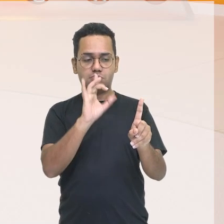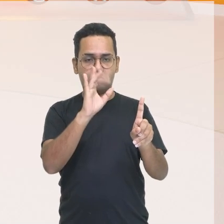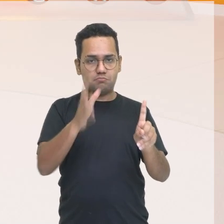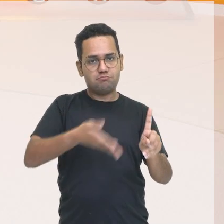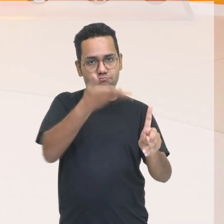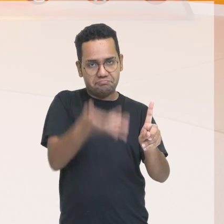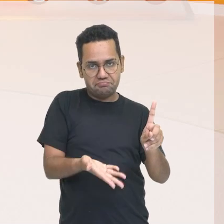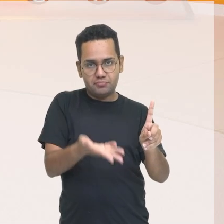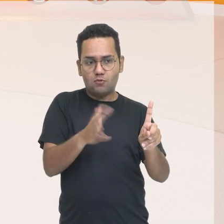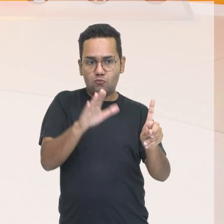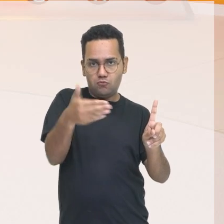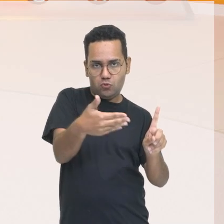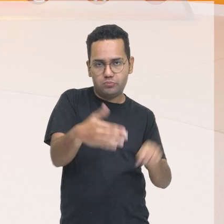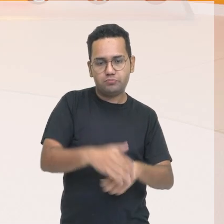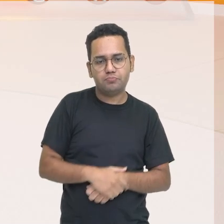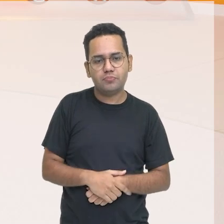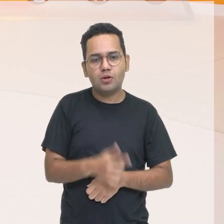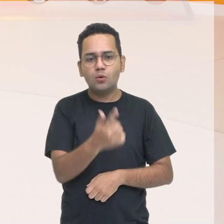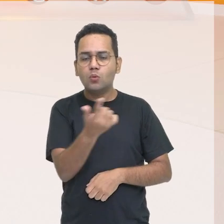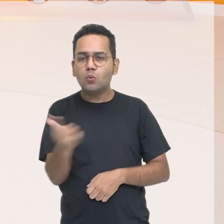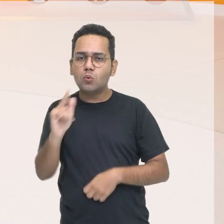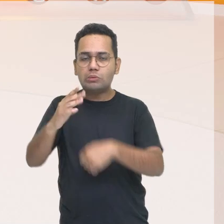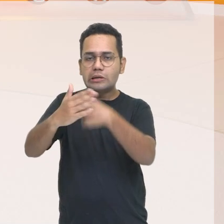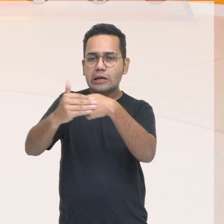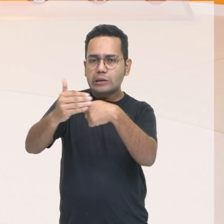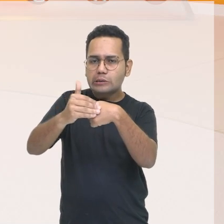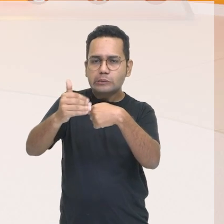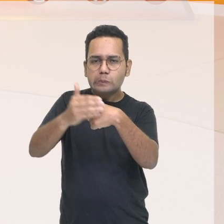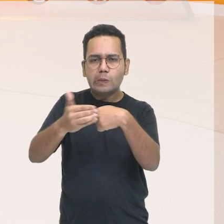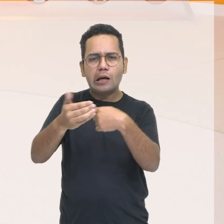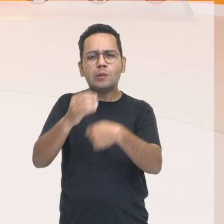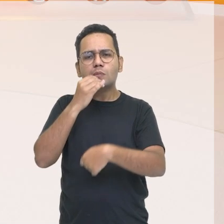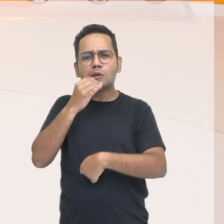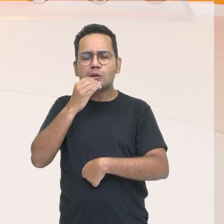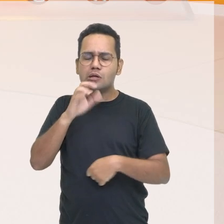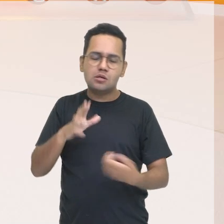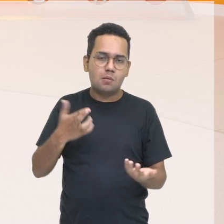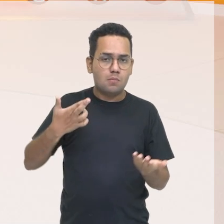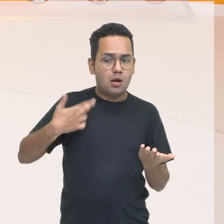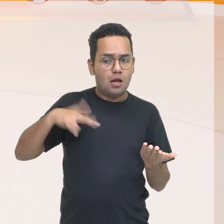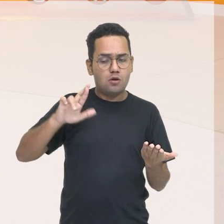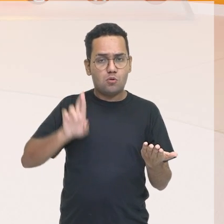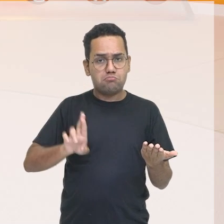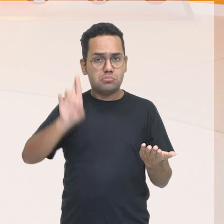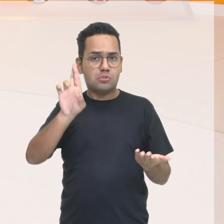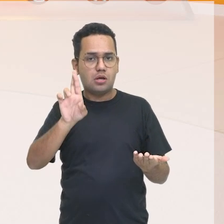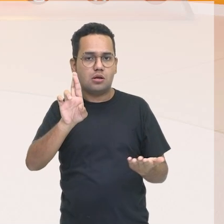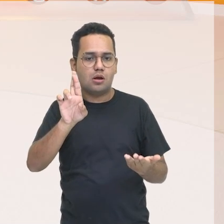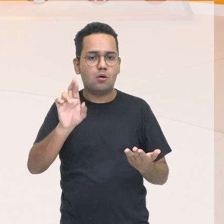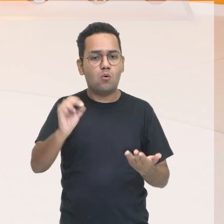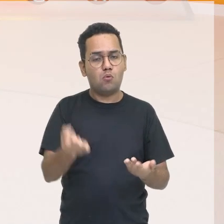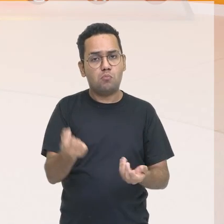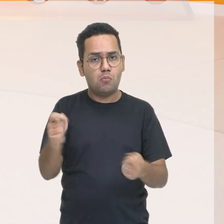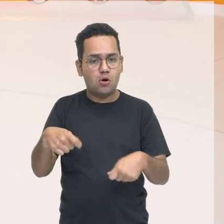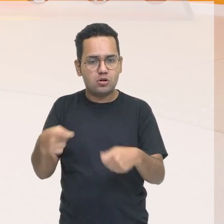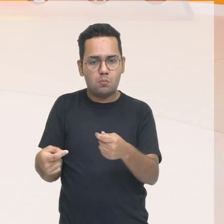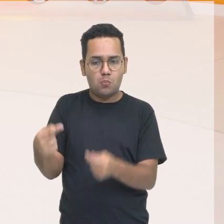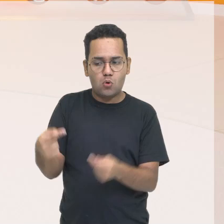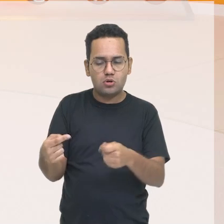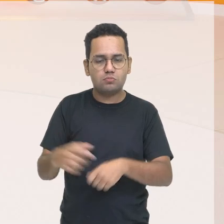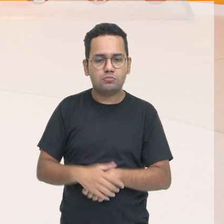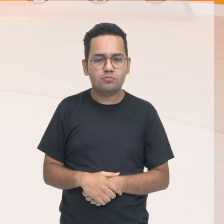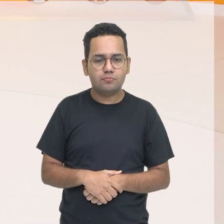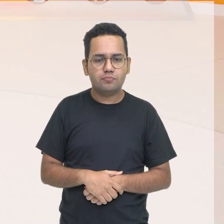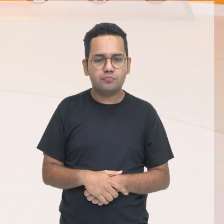dominação carismática, né? Que é a questão da liderança religiosa ou uma liderança política. Né?